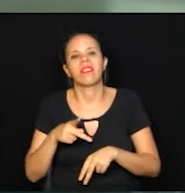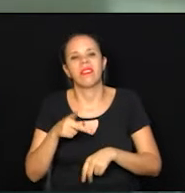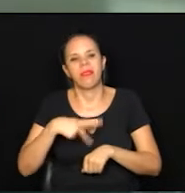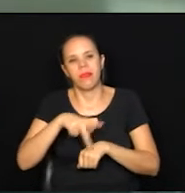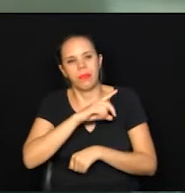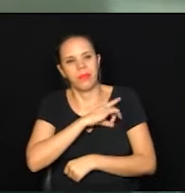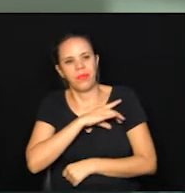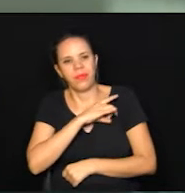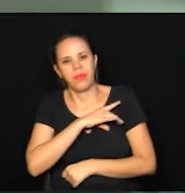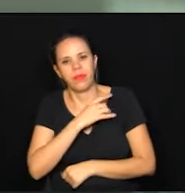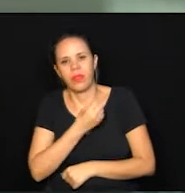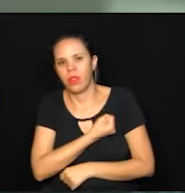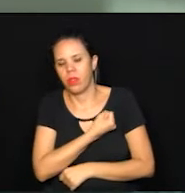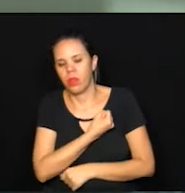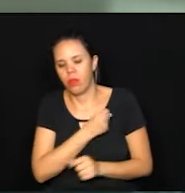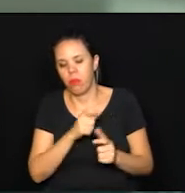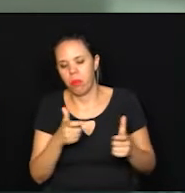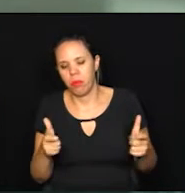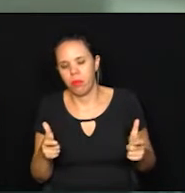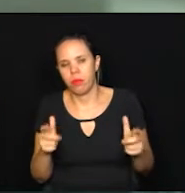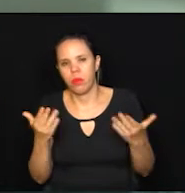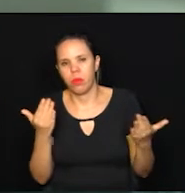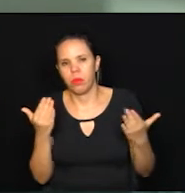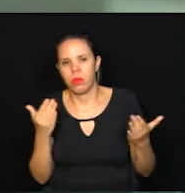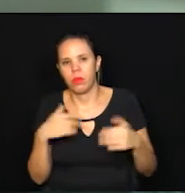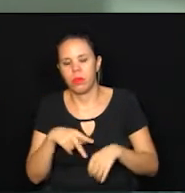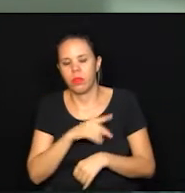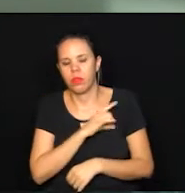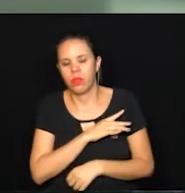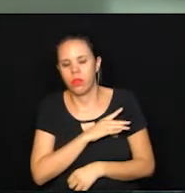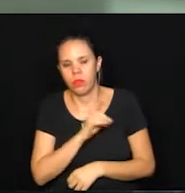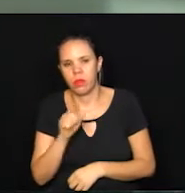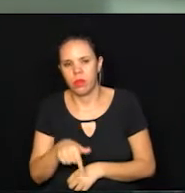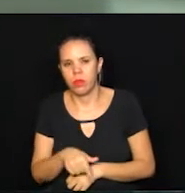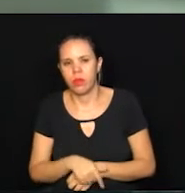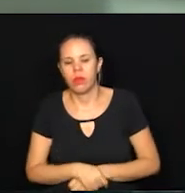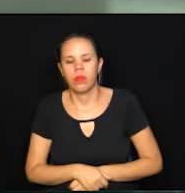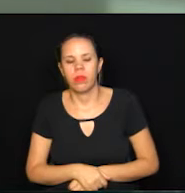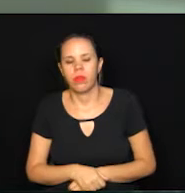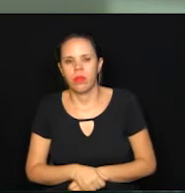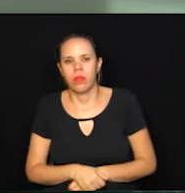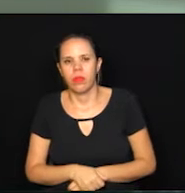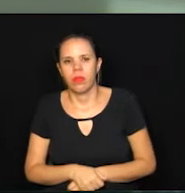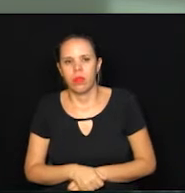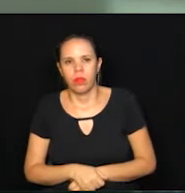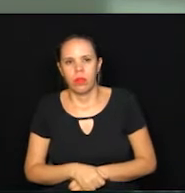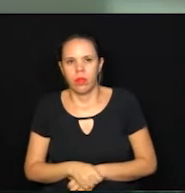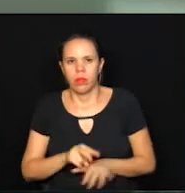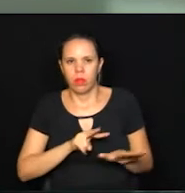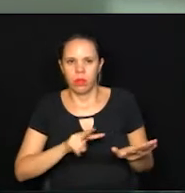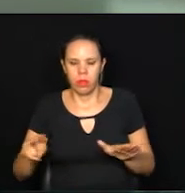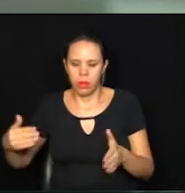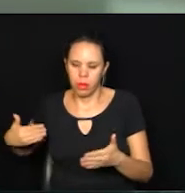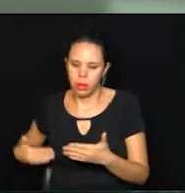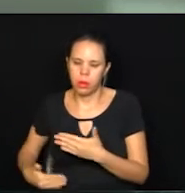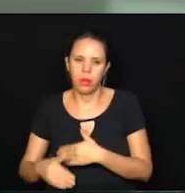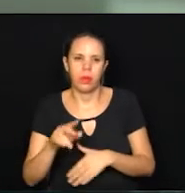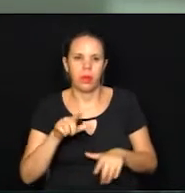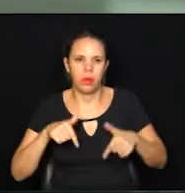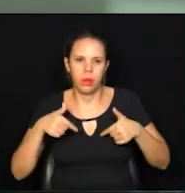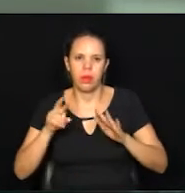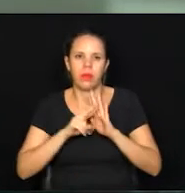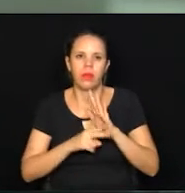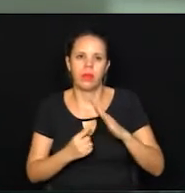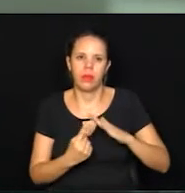isso esses ótimos números em relação ao Chile, que por sinal, nessas últimas semanas, tomou mais medidas